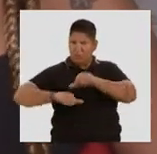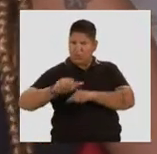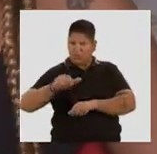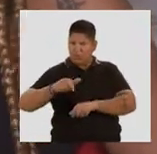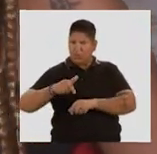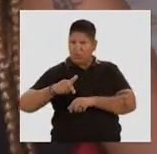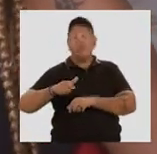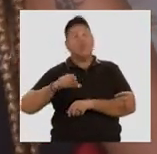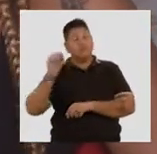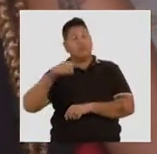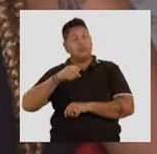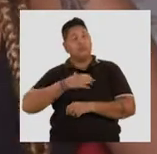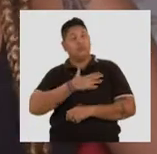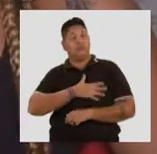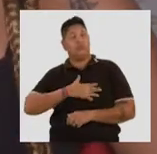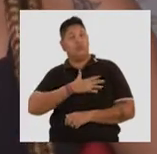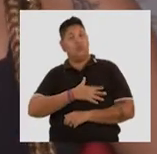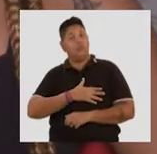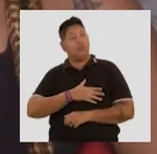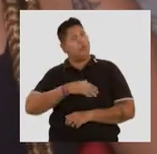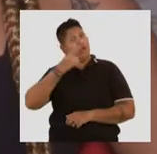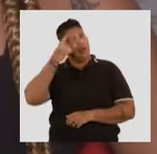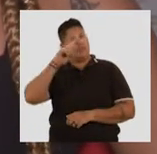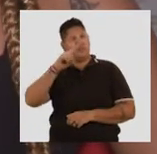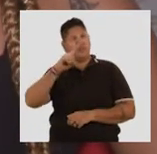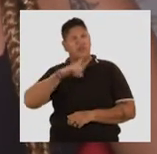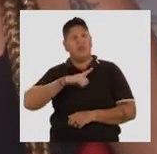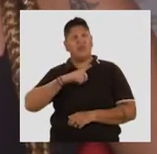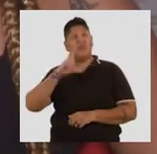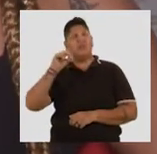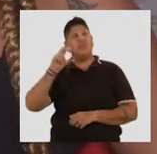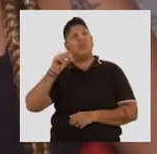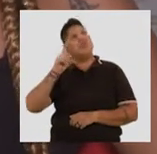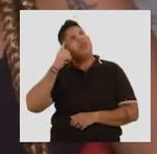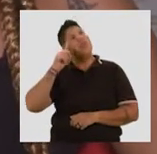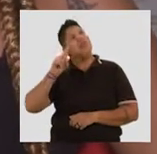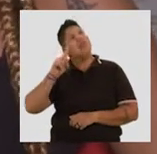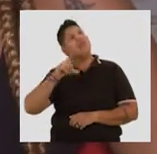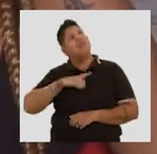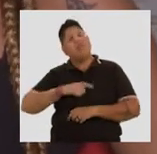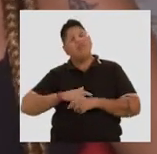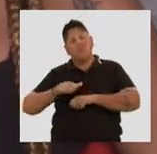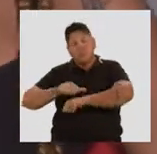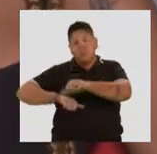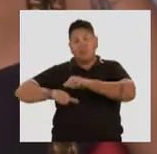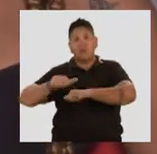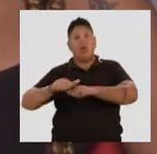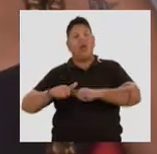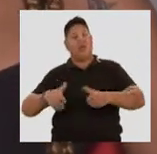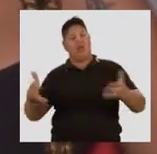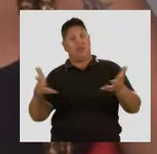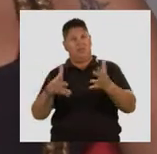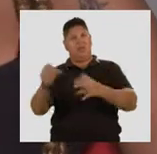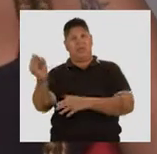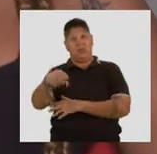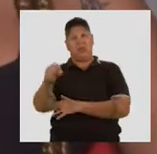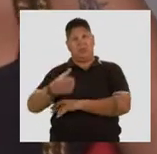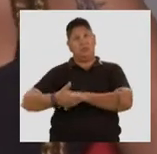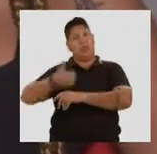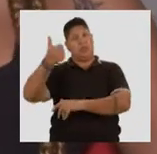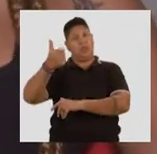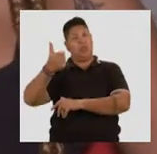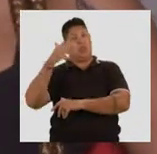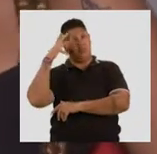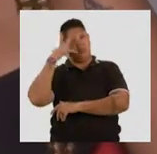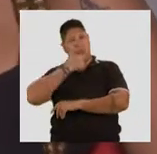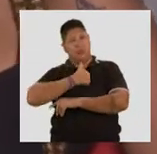seu cabelo, né? Eu falei, eu gosto. Aí um dia, fiquei uns 50 dias com esse cabelo e tirei. Aí ele falou,